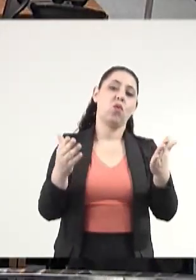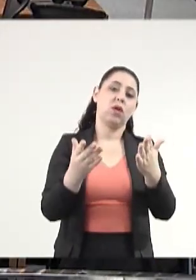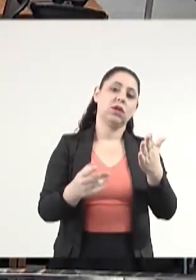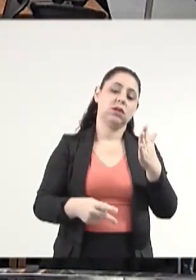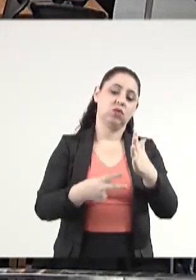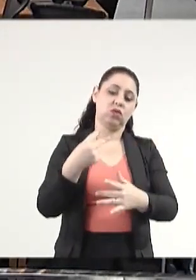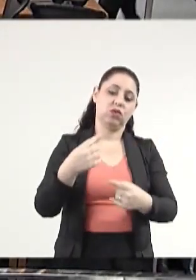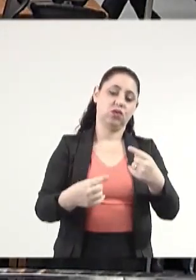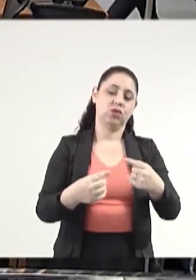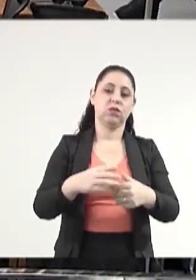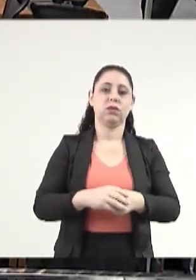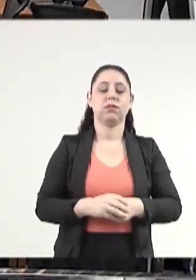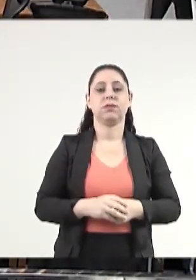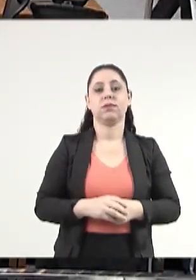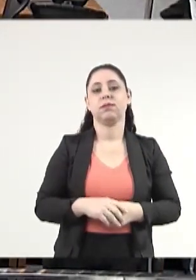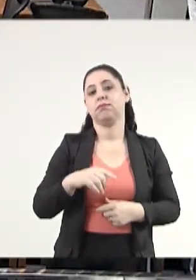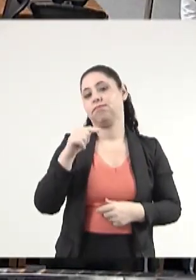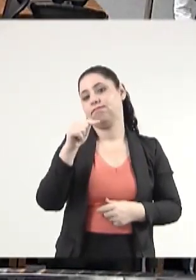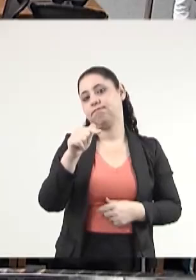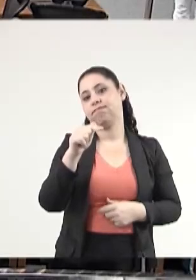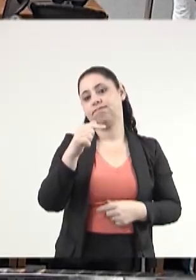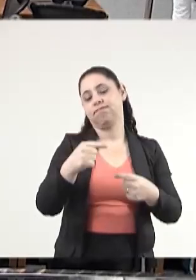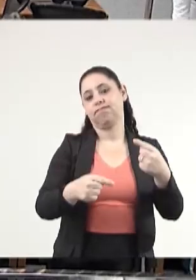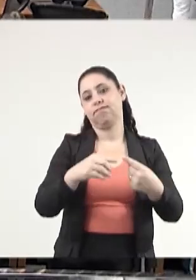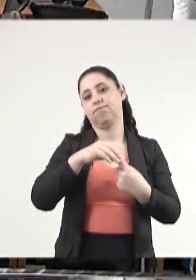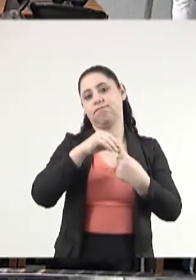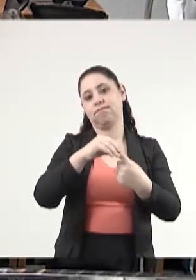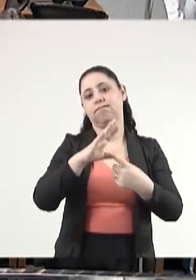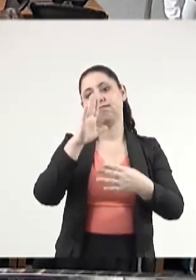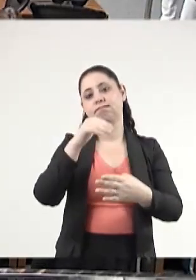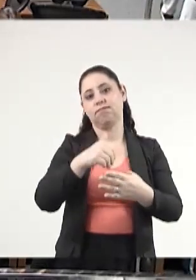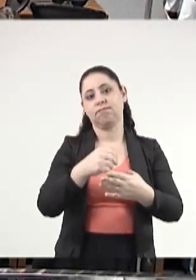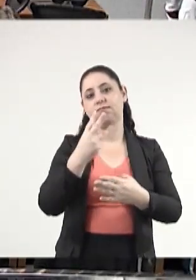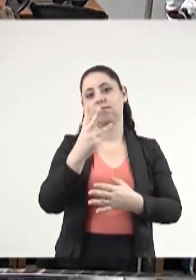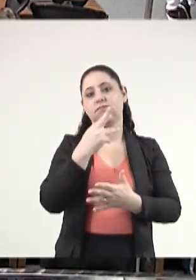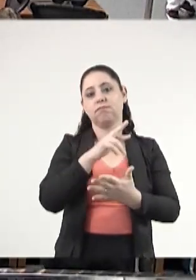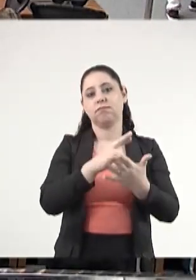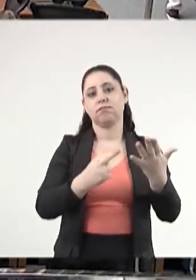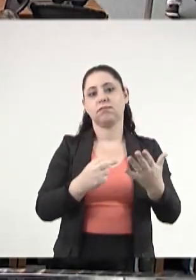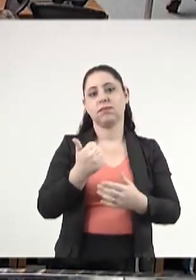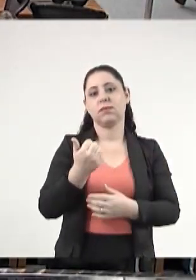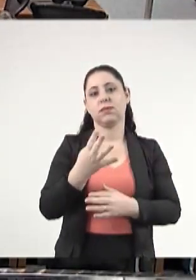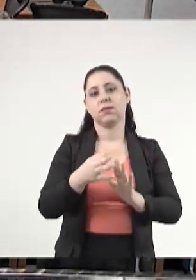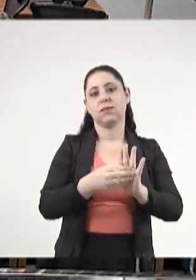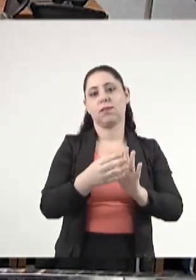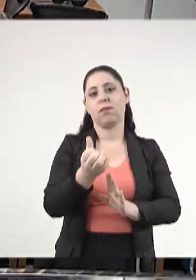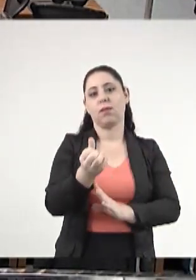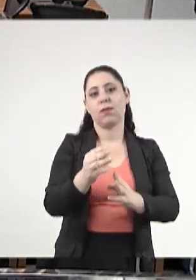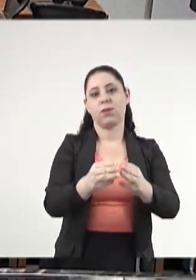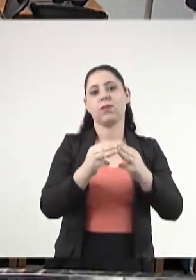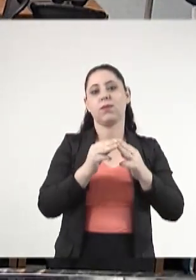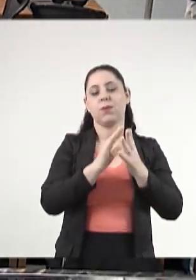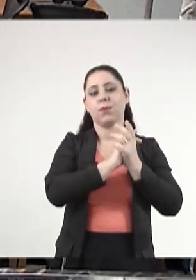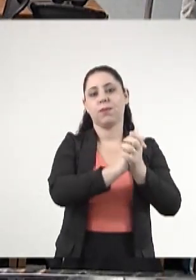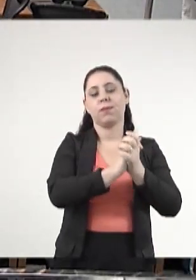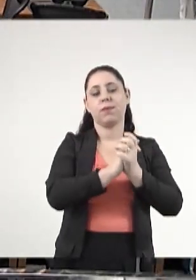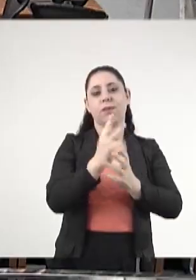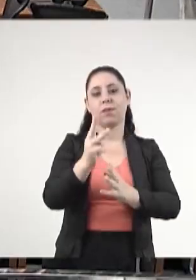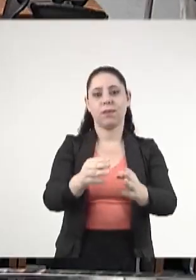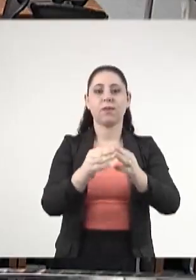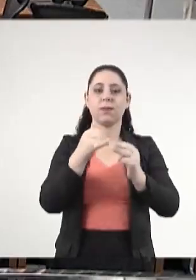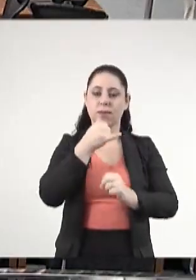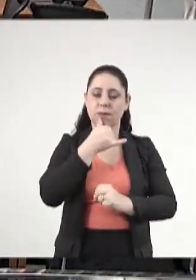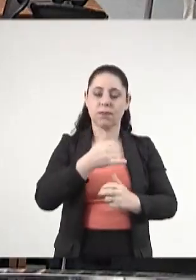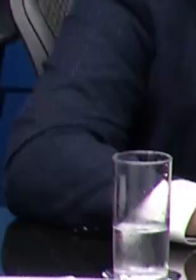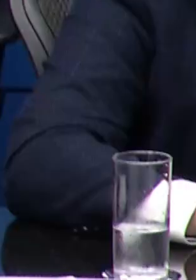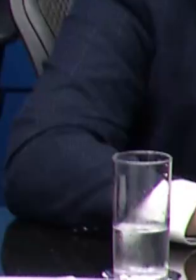discussão. O item 7, em discussão única e votação simbólica. 3 requerimentos, 14 indicação, 6 moções de congratulação, 3 moções